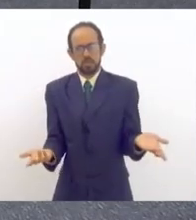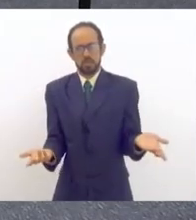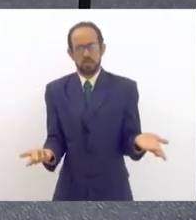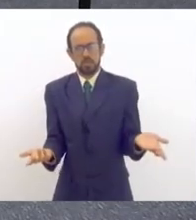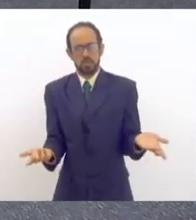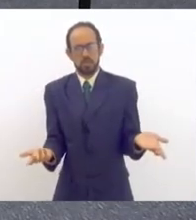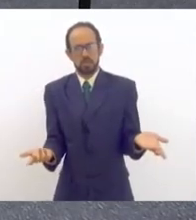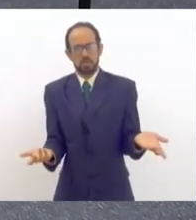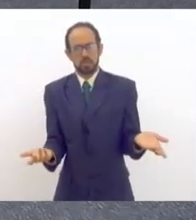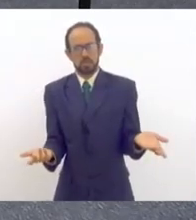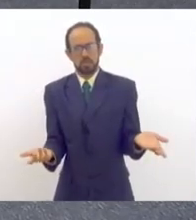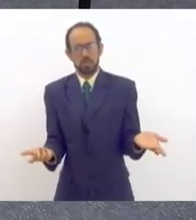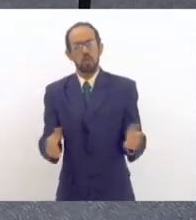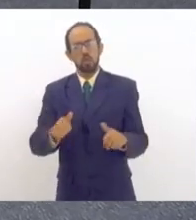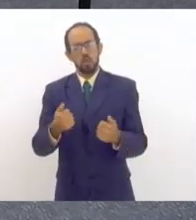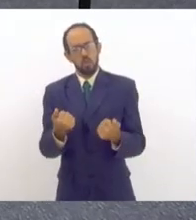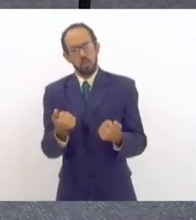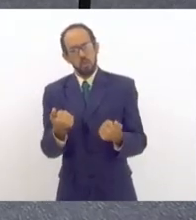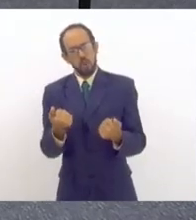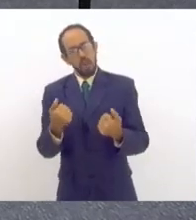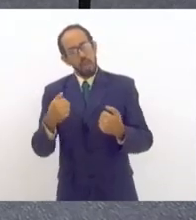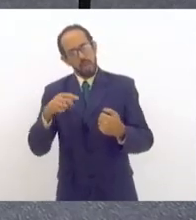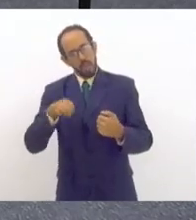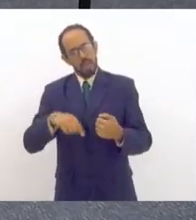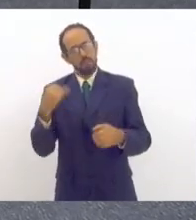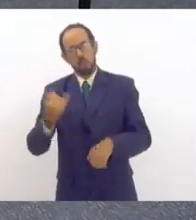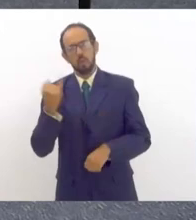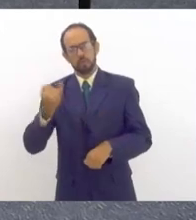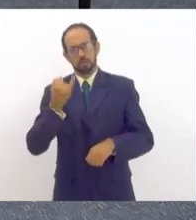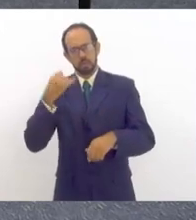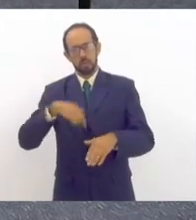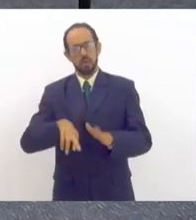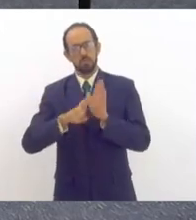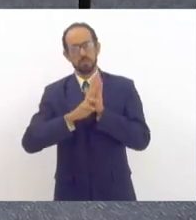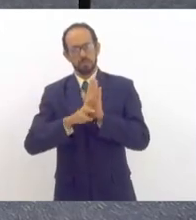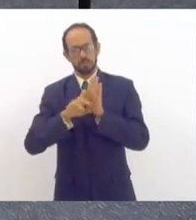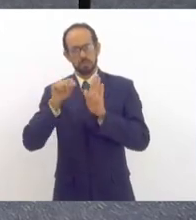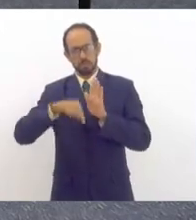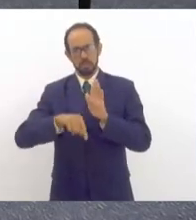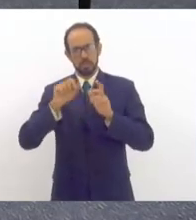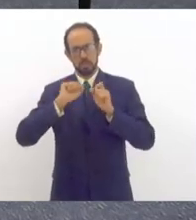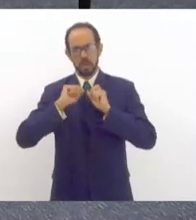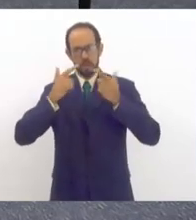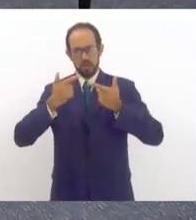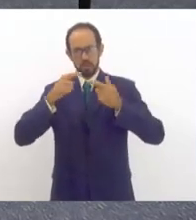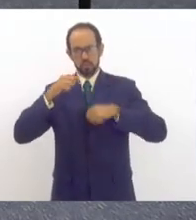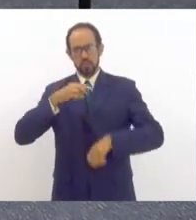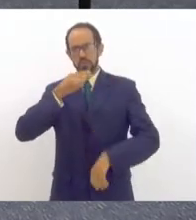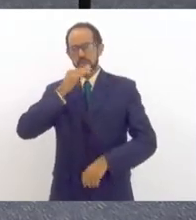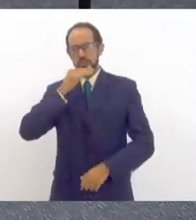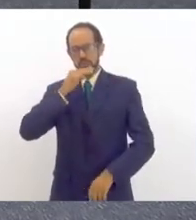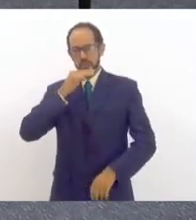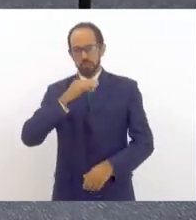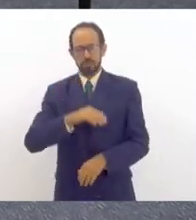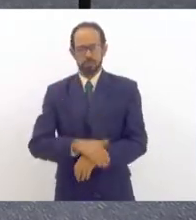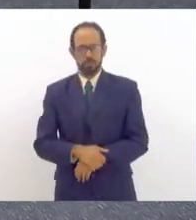então eu acho que é muito bom ter um representante aqui na Assembleia de Mangaratiba